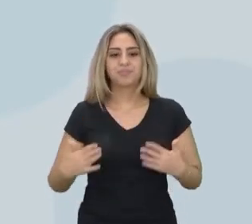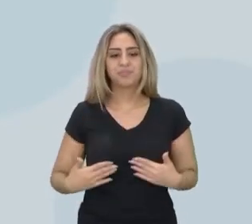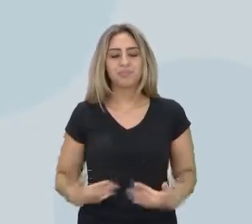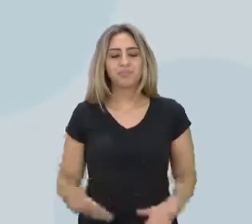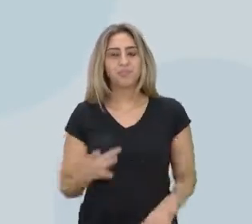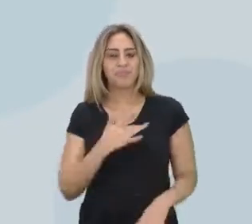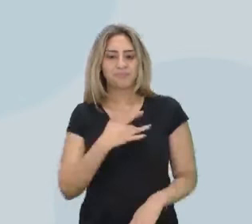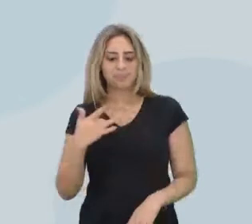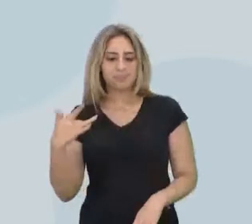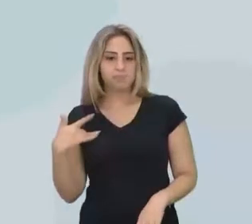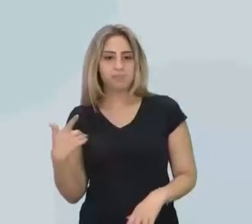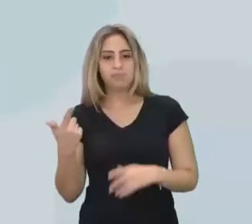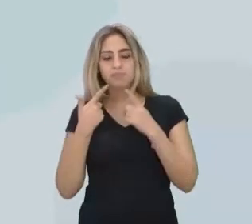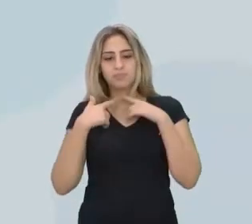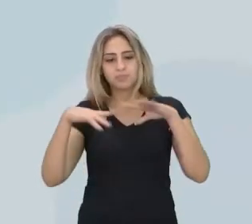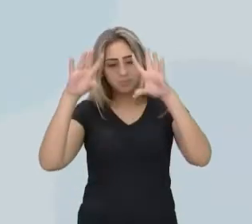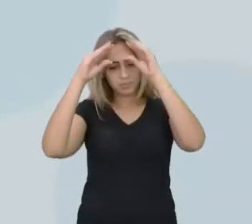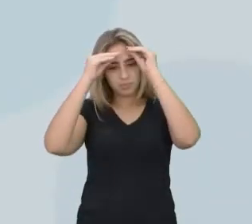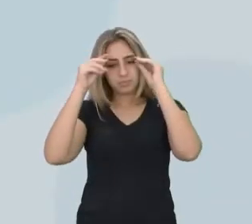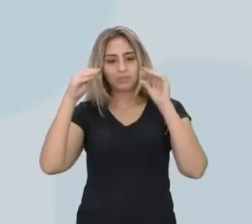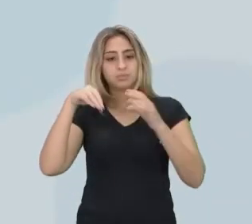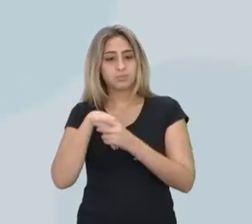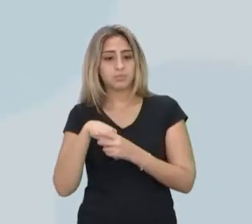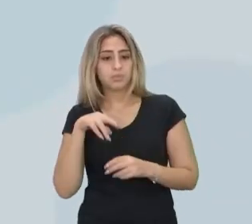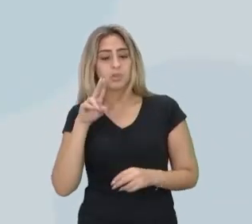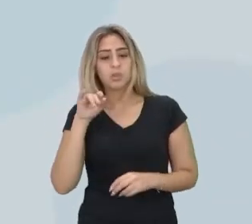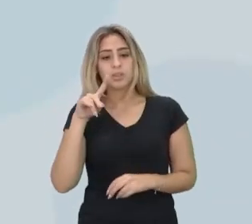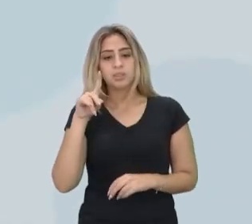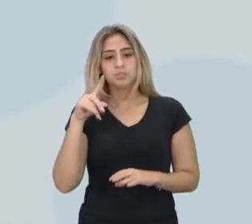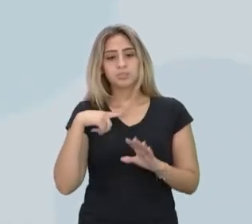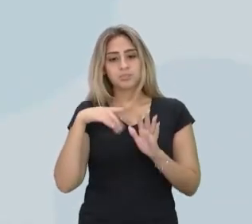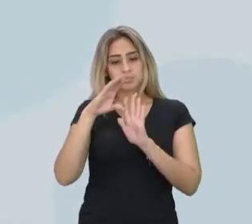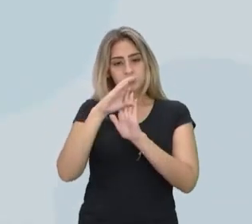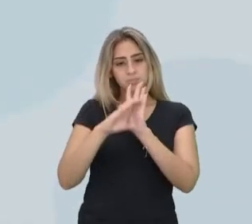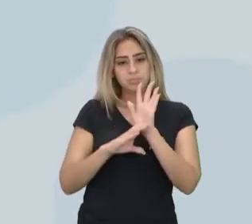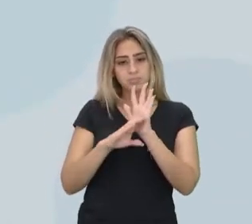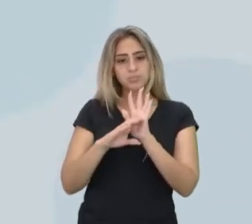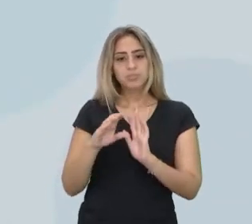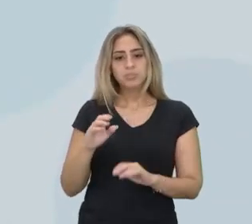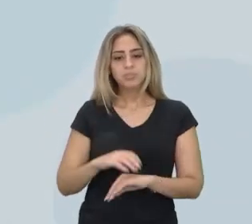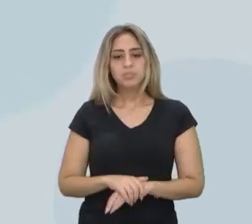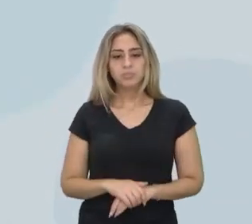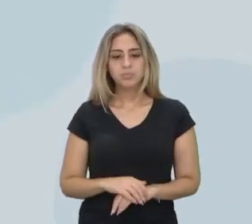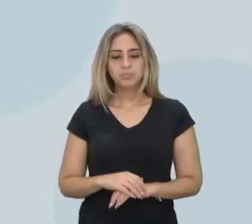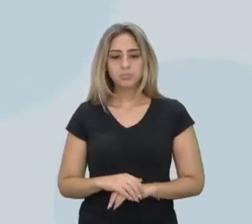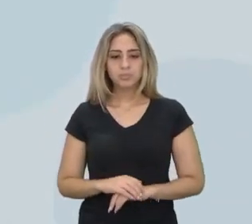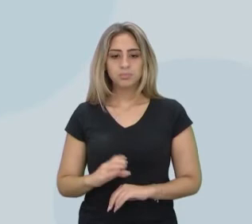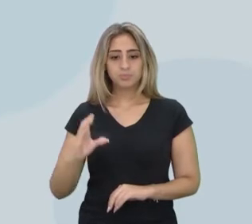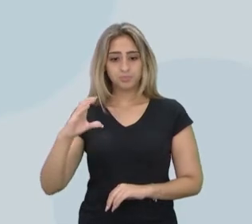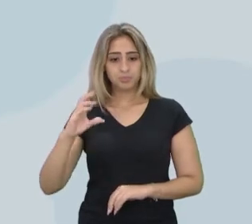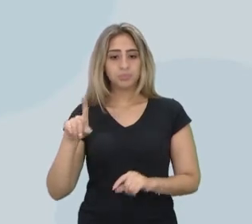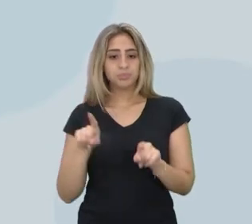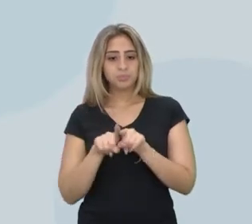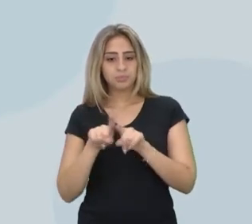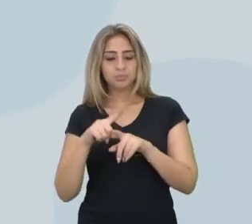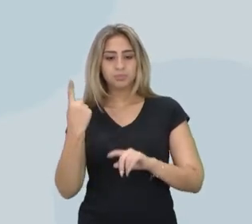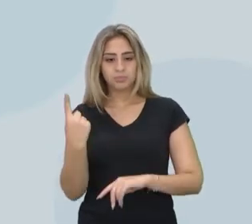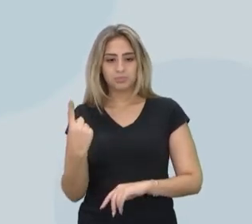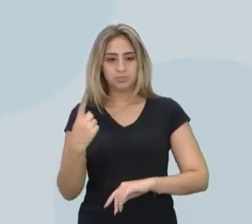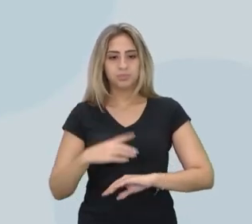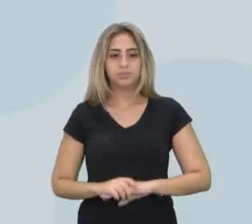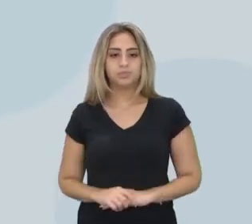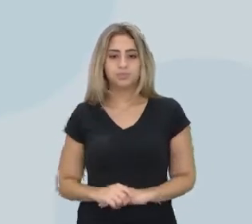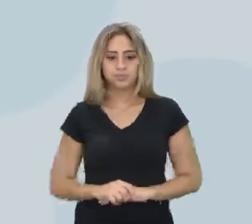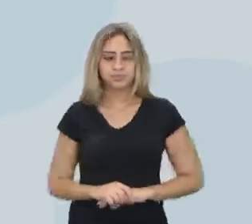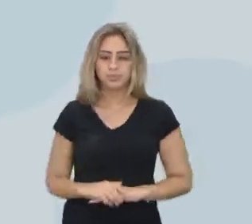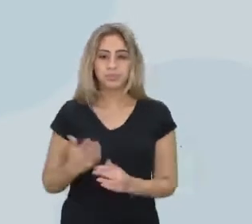Saúde e Linguagens, que é da Unidade Curricular Corpos em Movimentos, Cultura e Ciência, Unidade Curricular 1. Pessoal, para